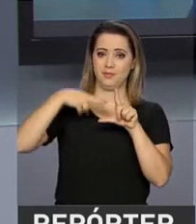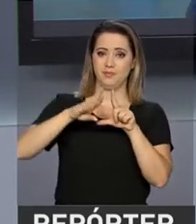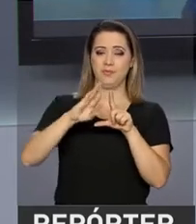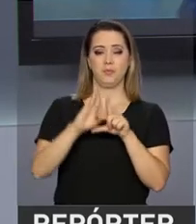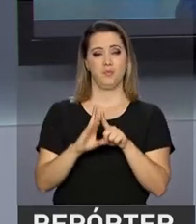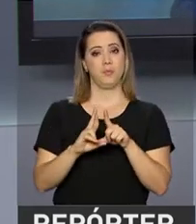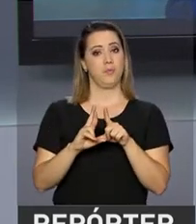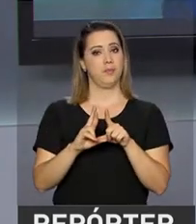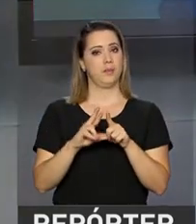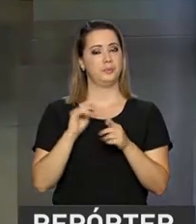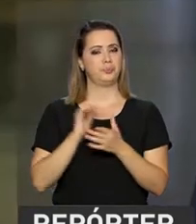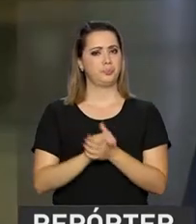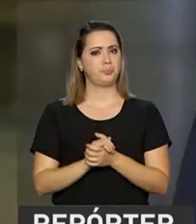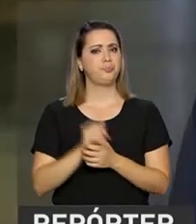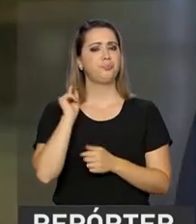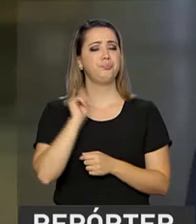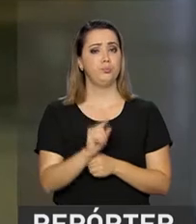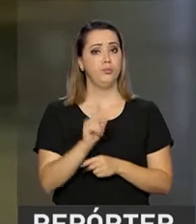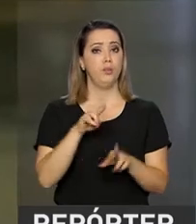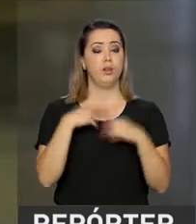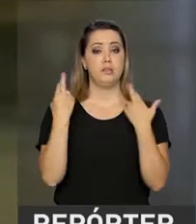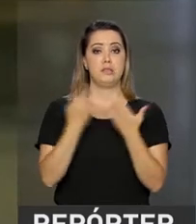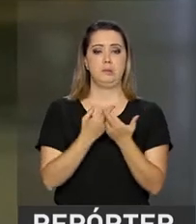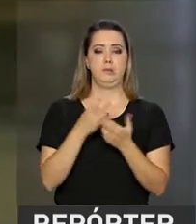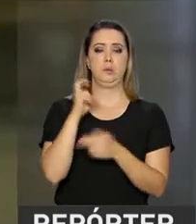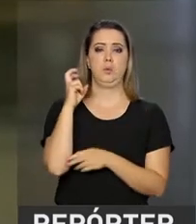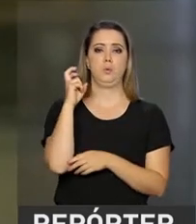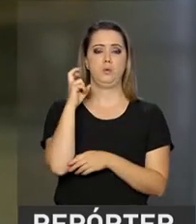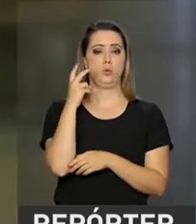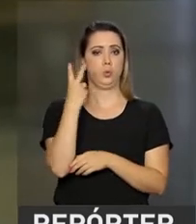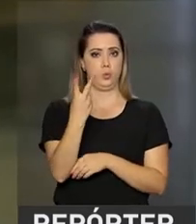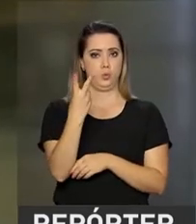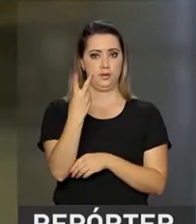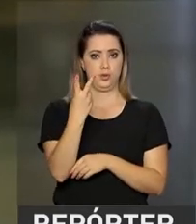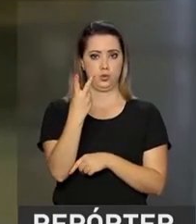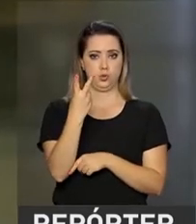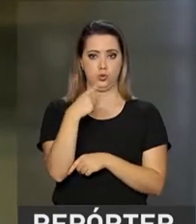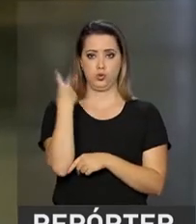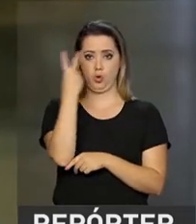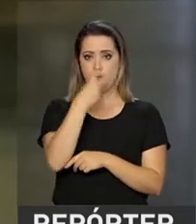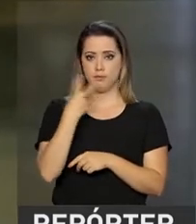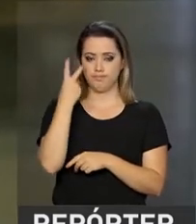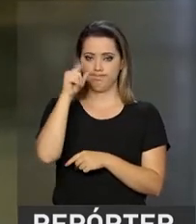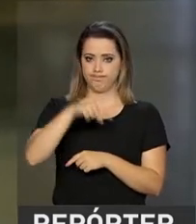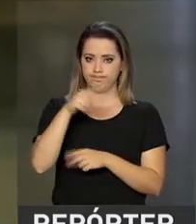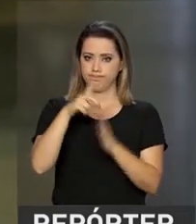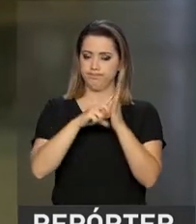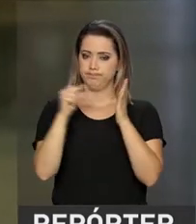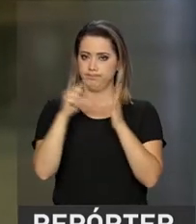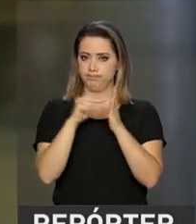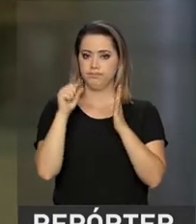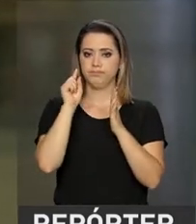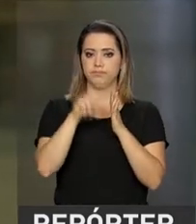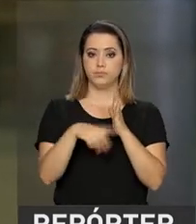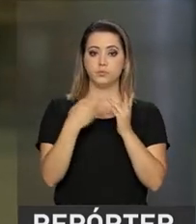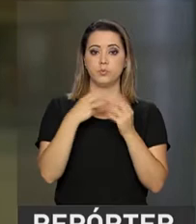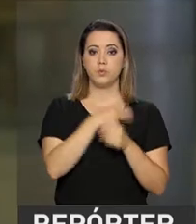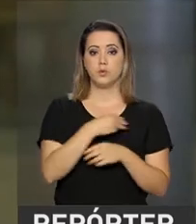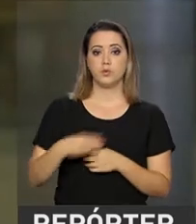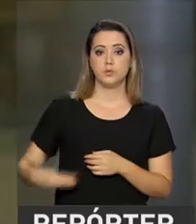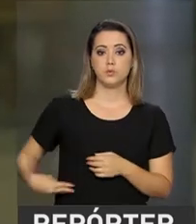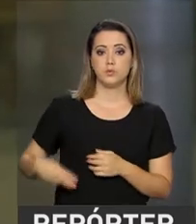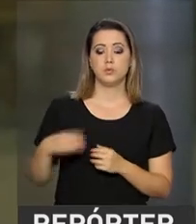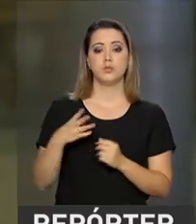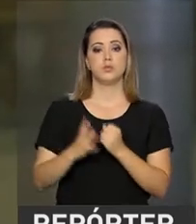nbr olha o roberto essa reunião ela durou cerca de duas horas aqui no palácio do planalto e foi uma forma do ministro do gabinete